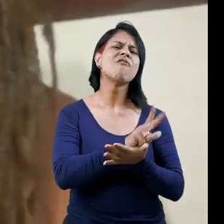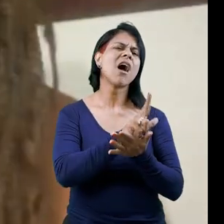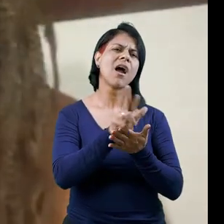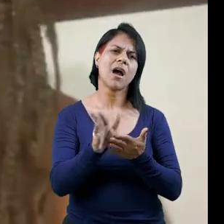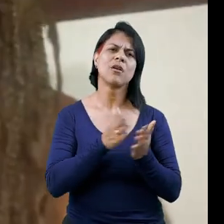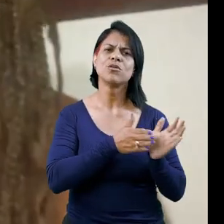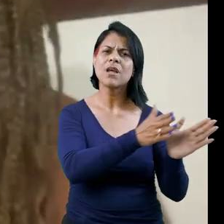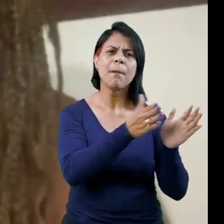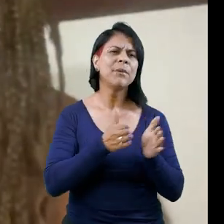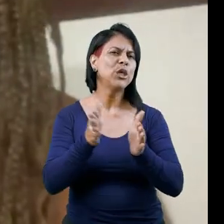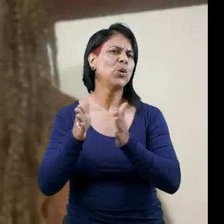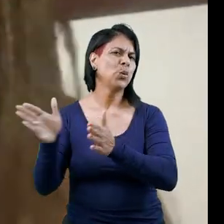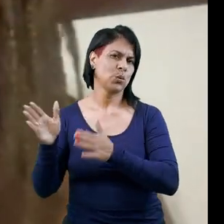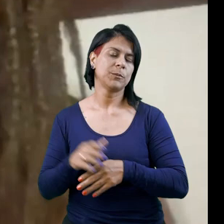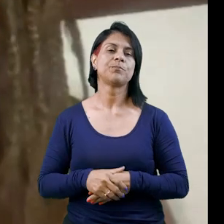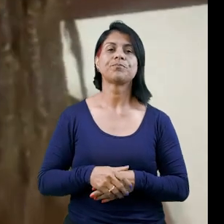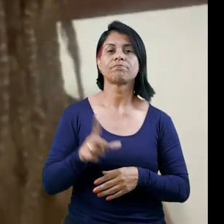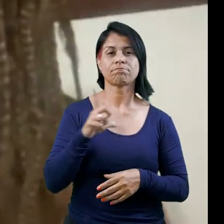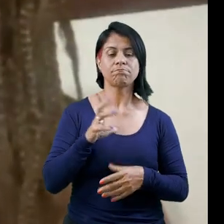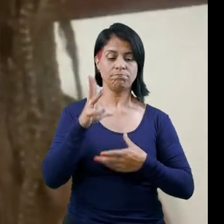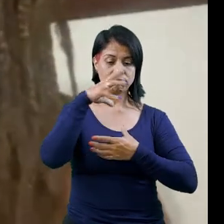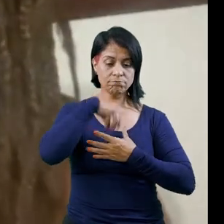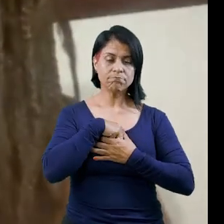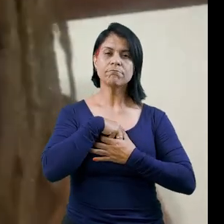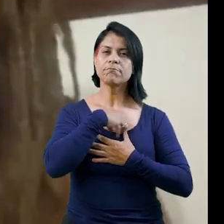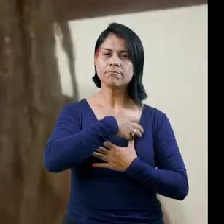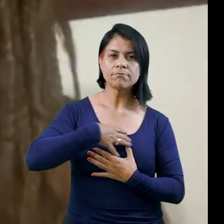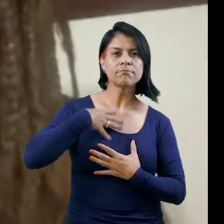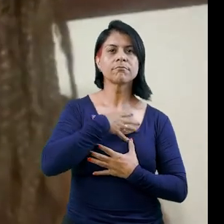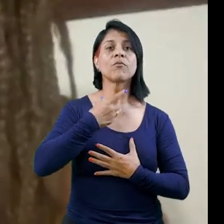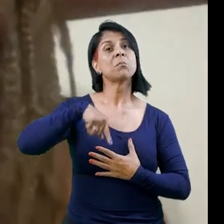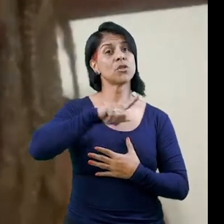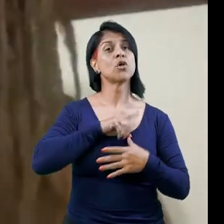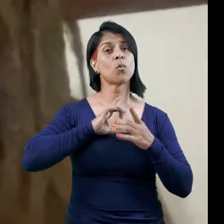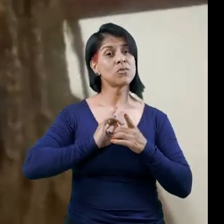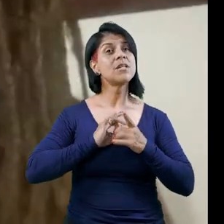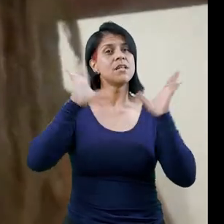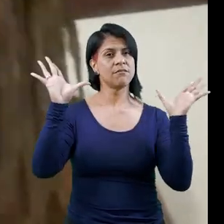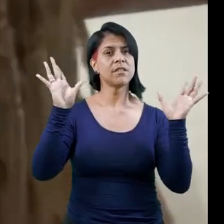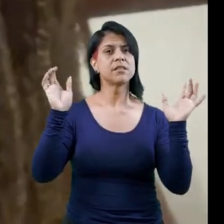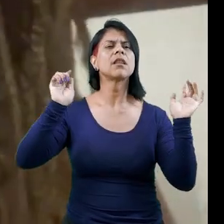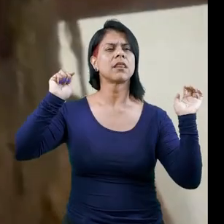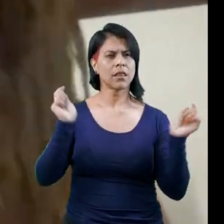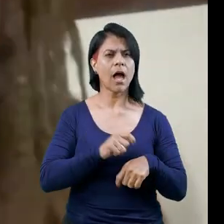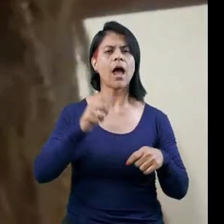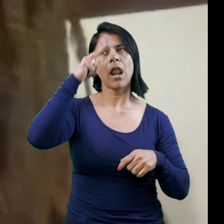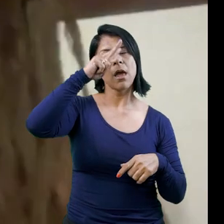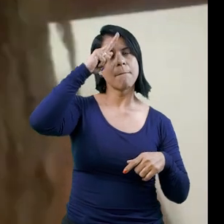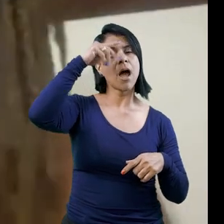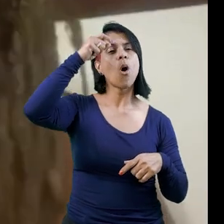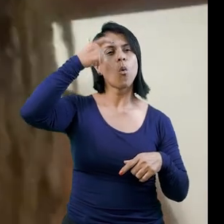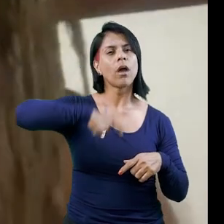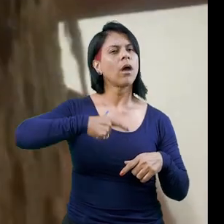caminhos em terra, muitos caminhos no mar, e a gente tem liberdade, a gente precisa se lembrar que a gente é livre para